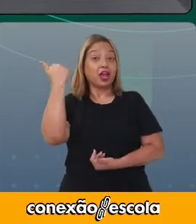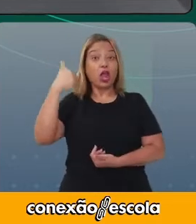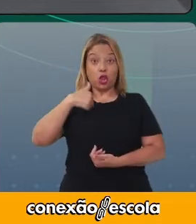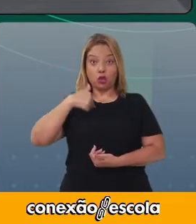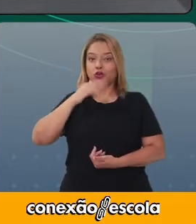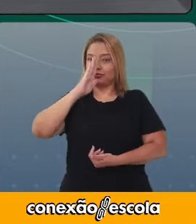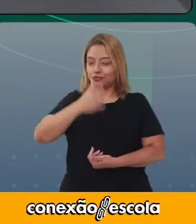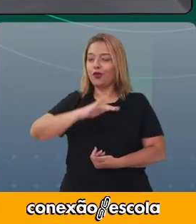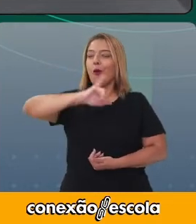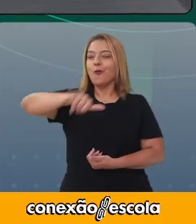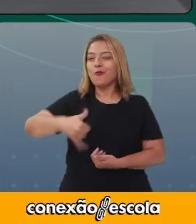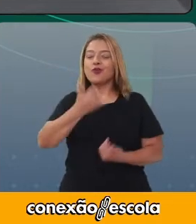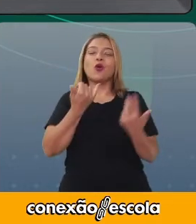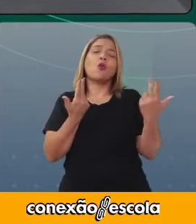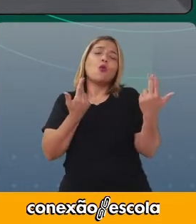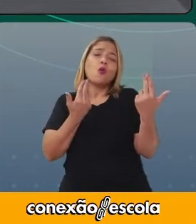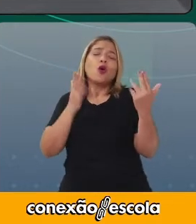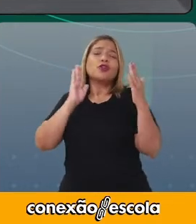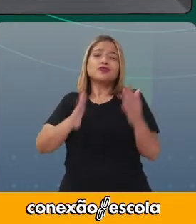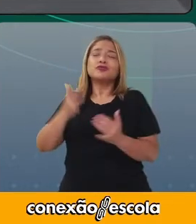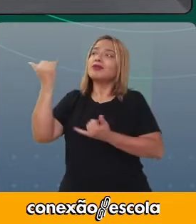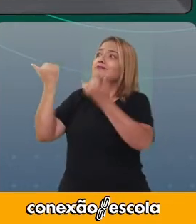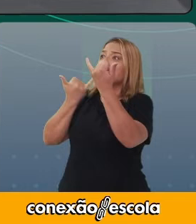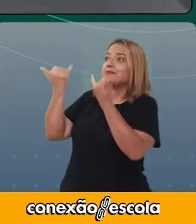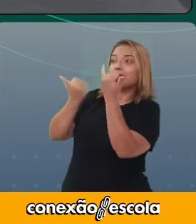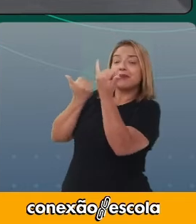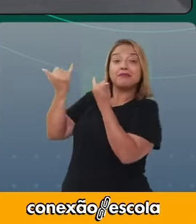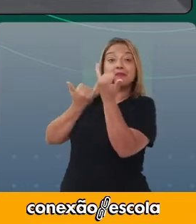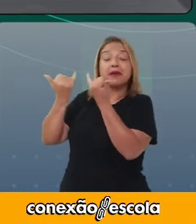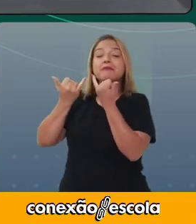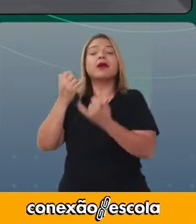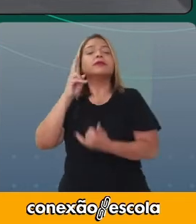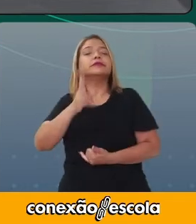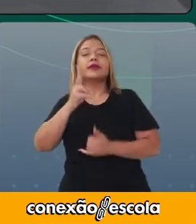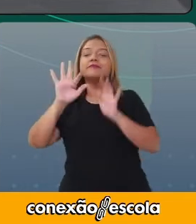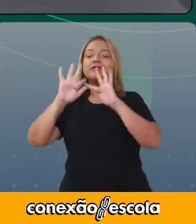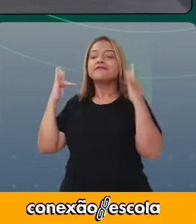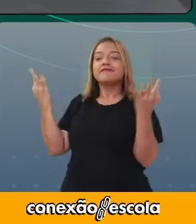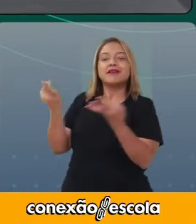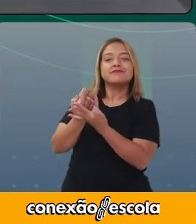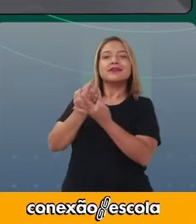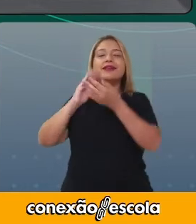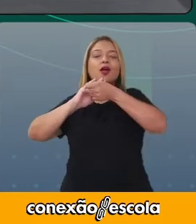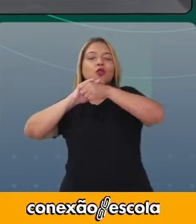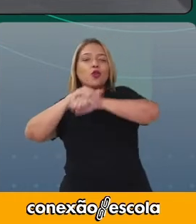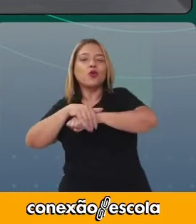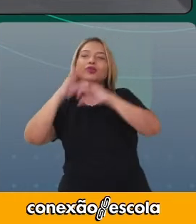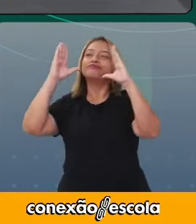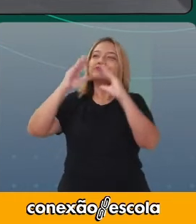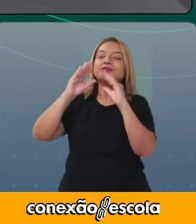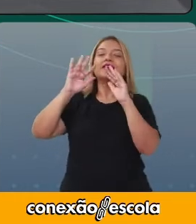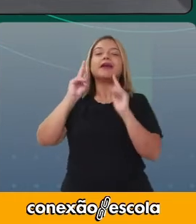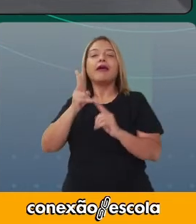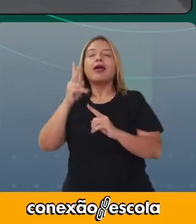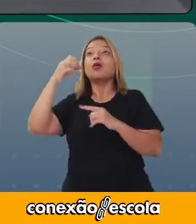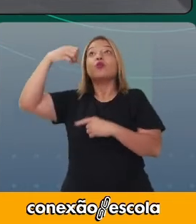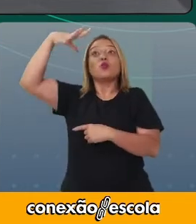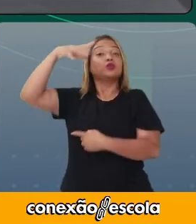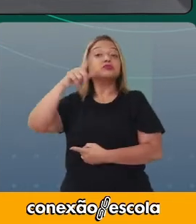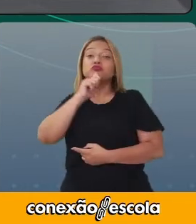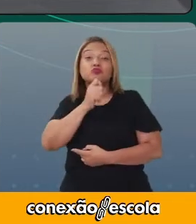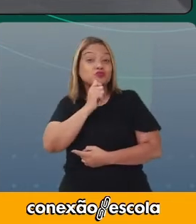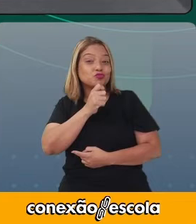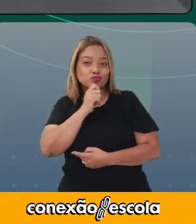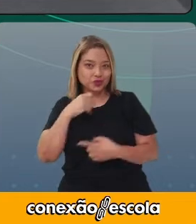ouvir várias histórias em noites que não tínhamos ainda luz elétrica. Onde teriam